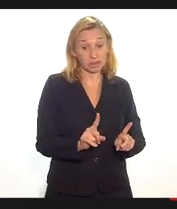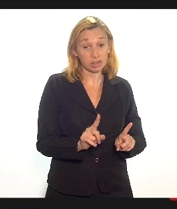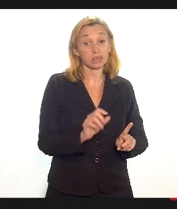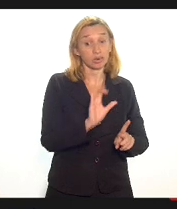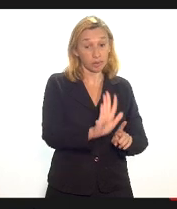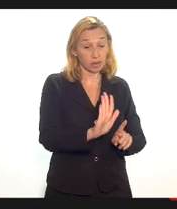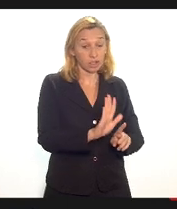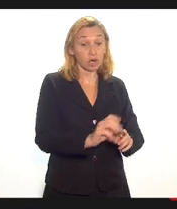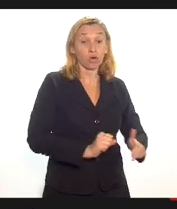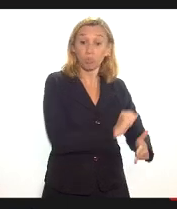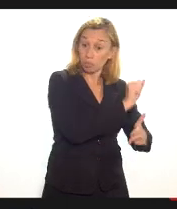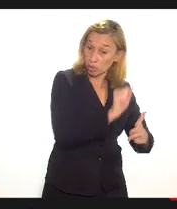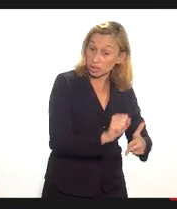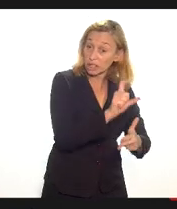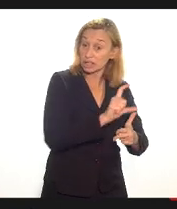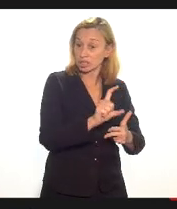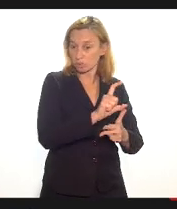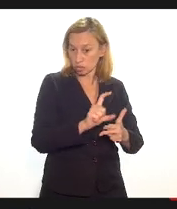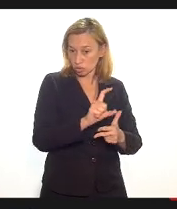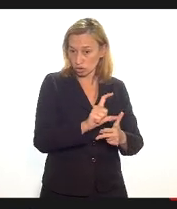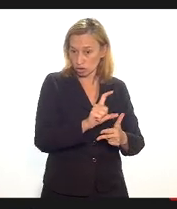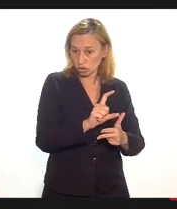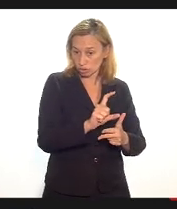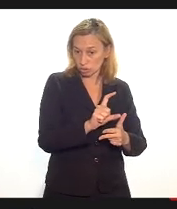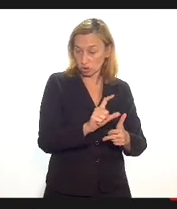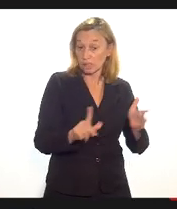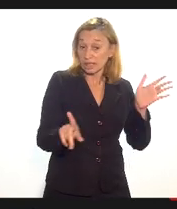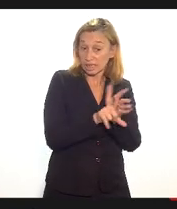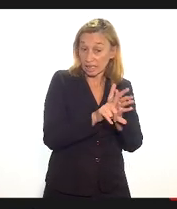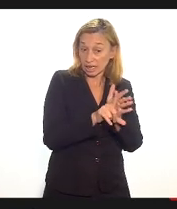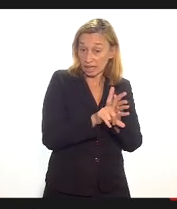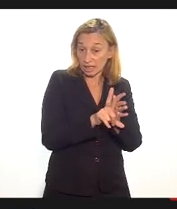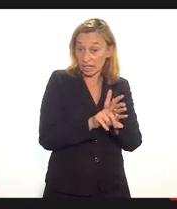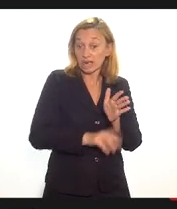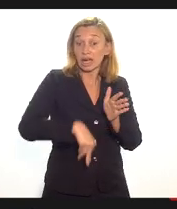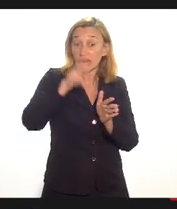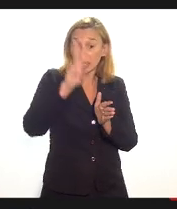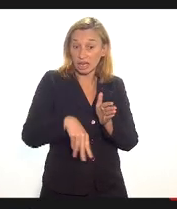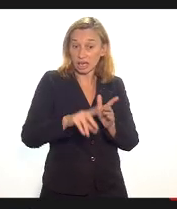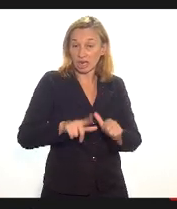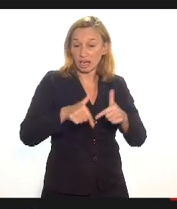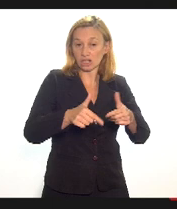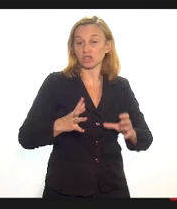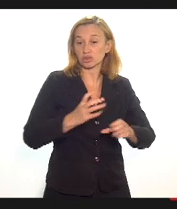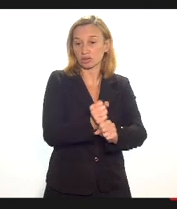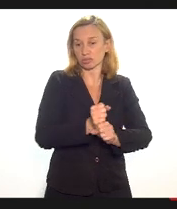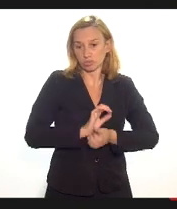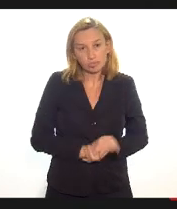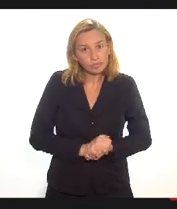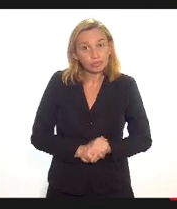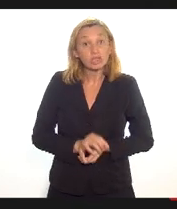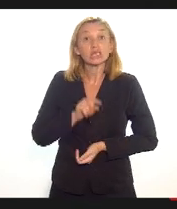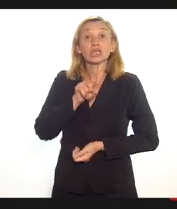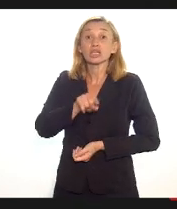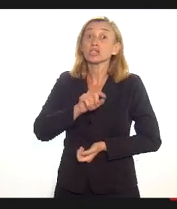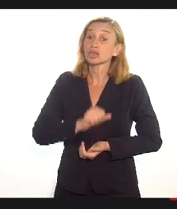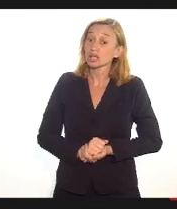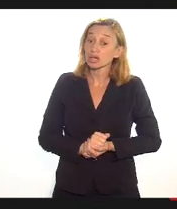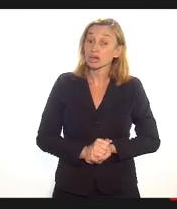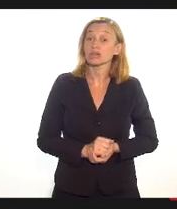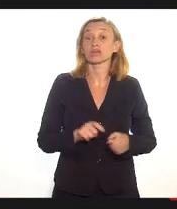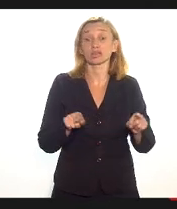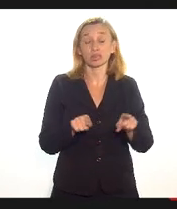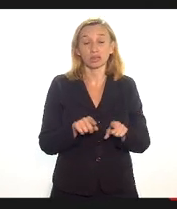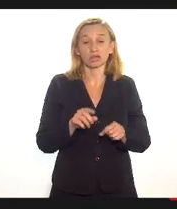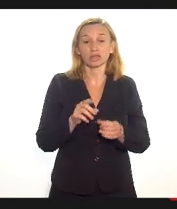é o Poder Executivo, por força de lei, é quem estabelece essa sistemática de cálculo. E isso veio através